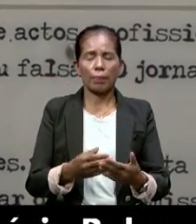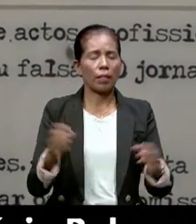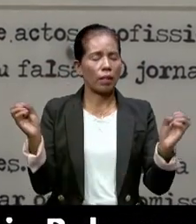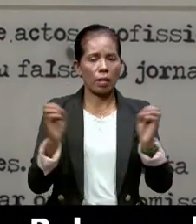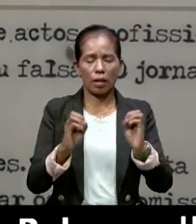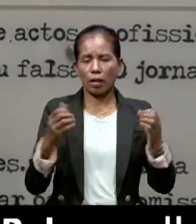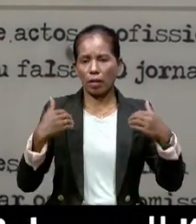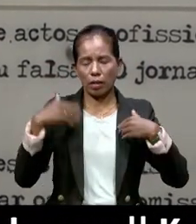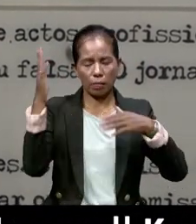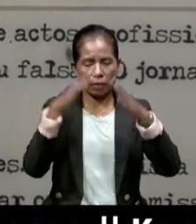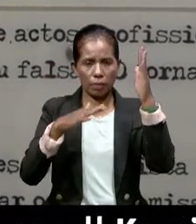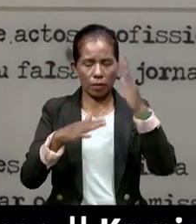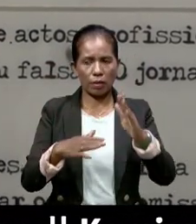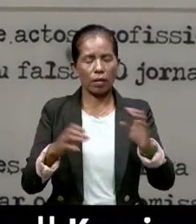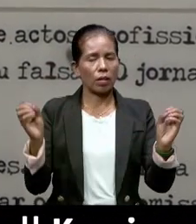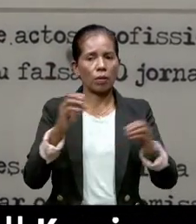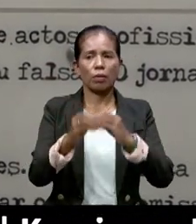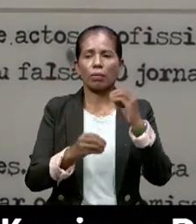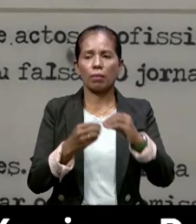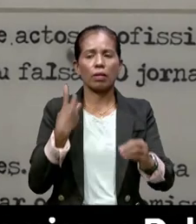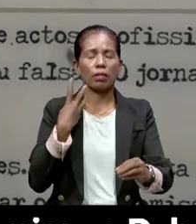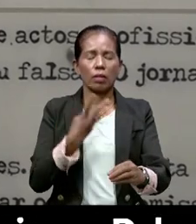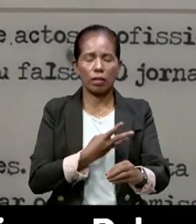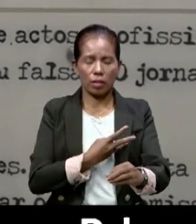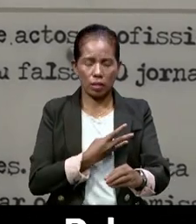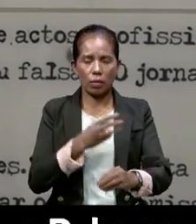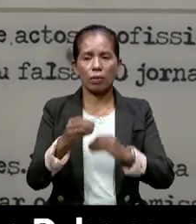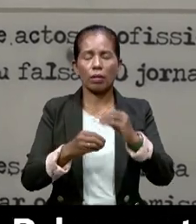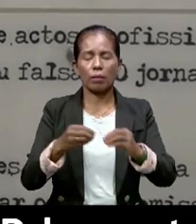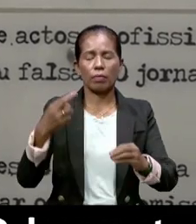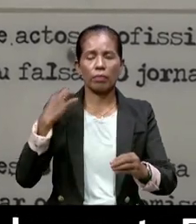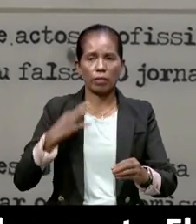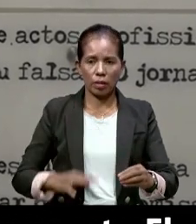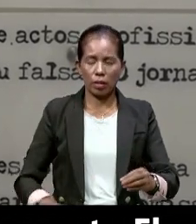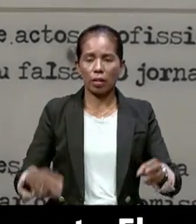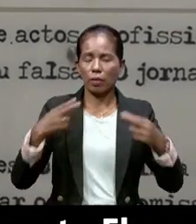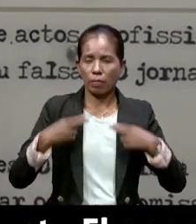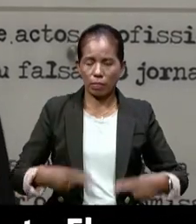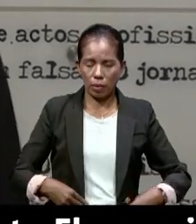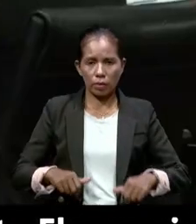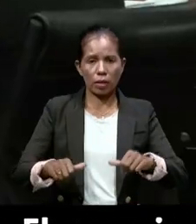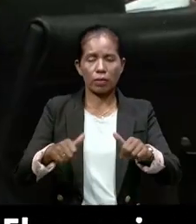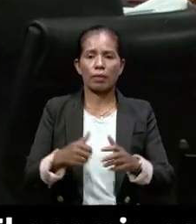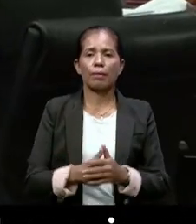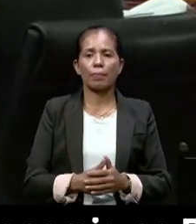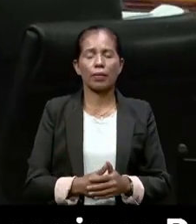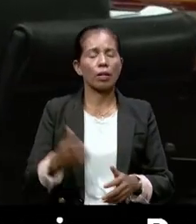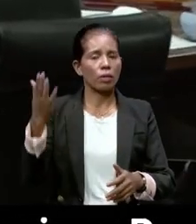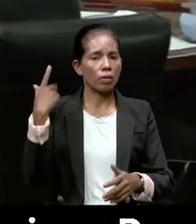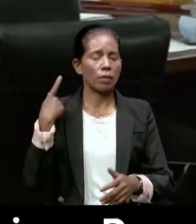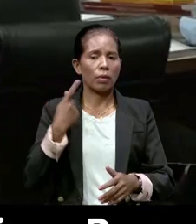Lá ia problema ia sobre itania fraternidade. Lá o capacete é se itania reinar. Antes no Parlamento